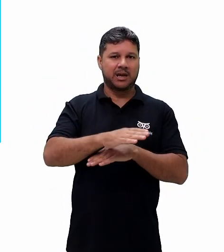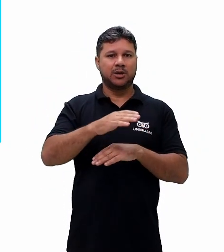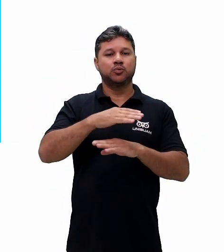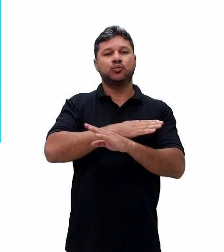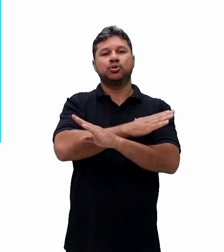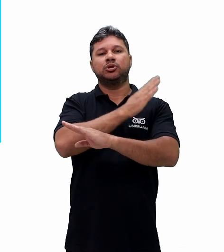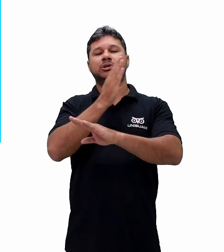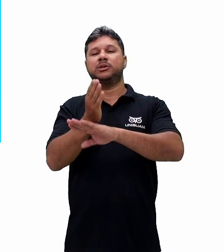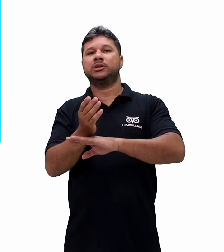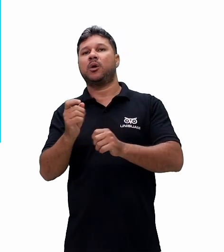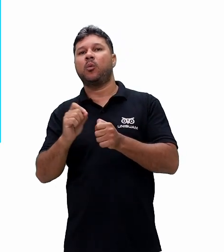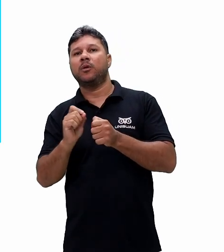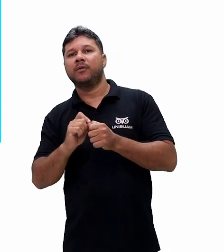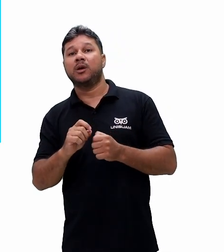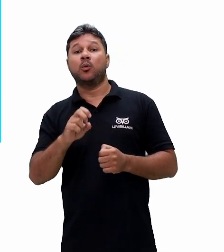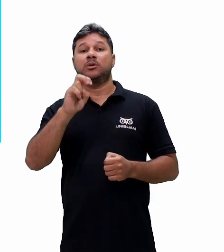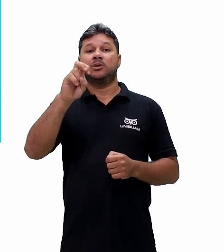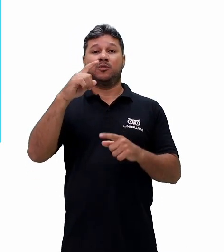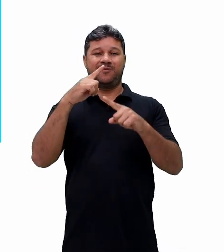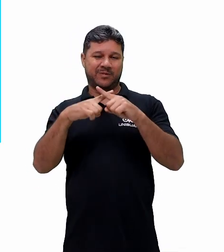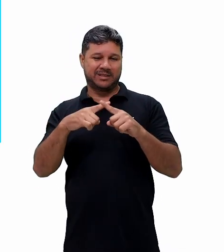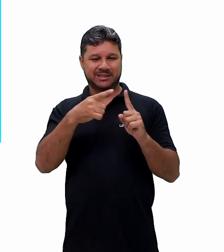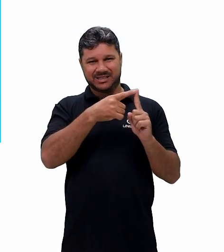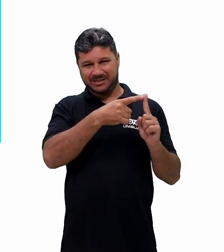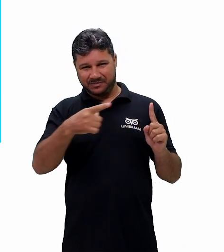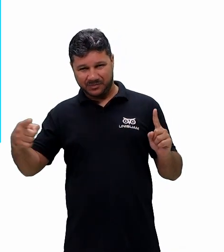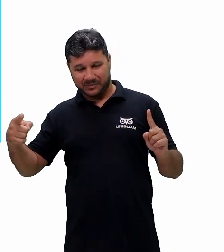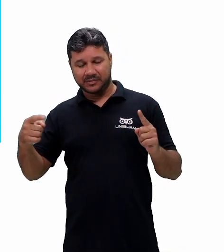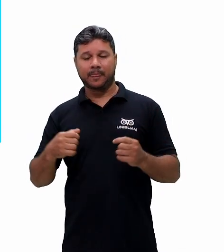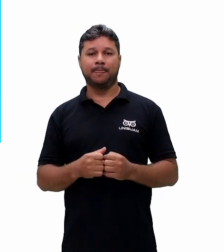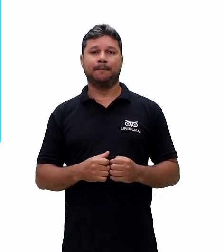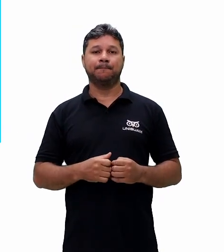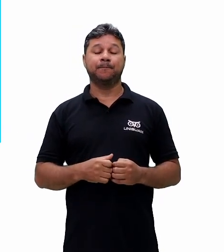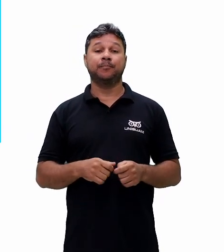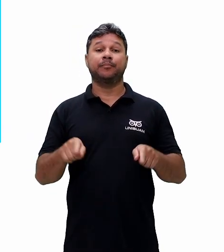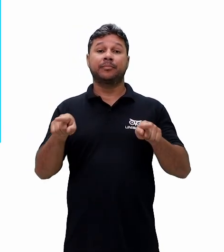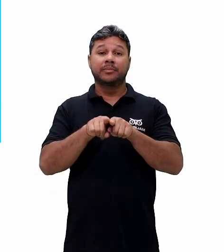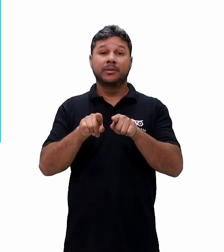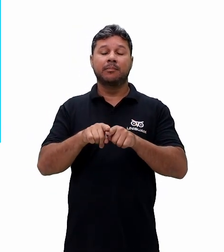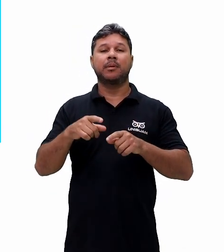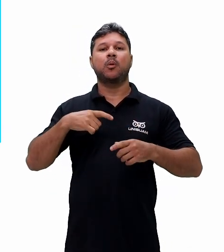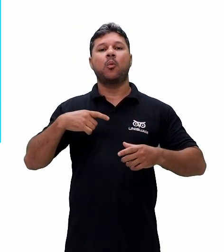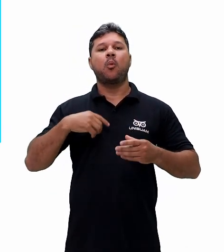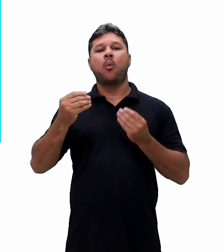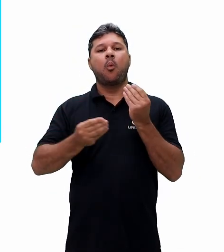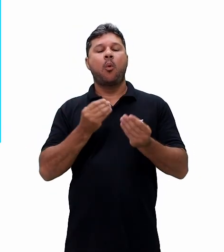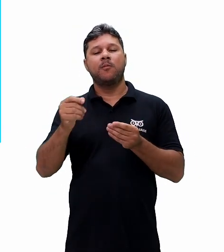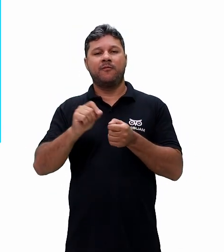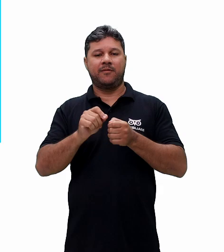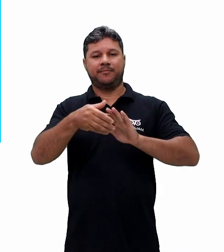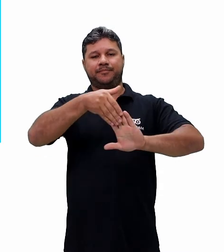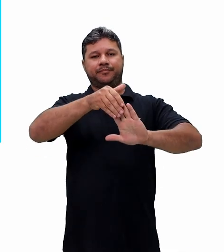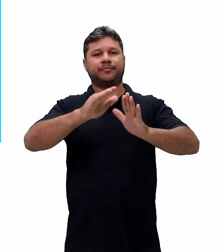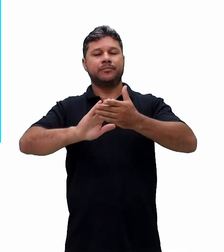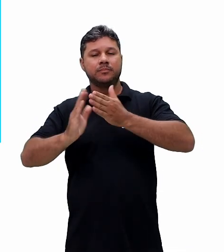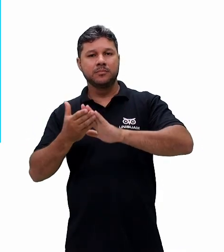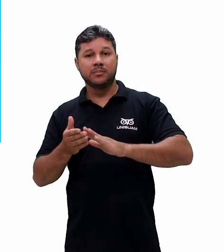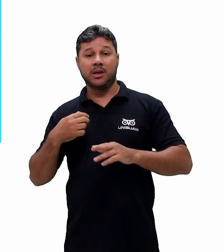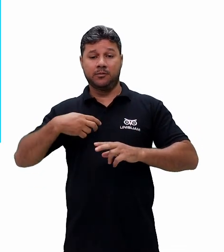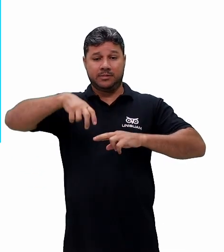Uma vez por semana? 2 vezes por semana? 5 vezes por semana? E, por último, posição de